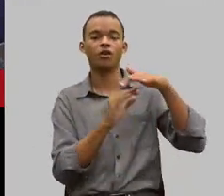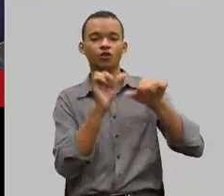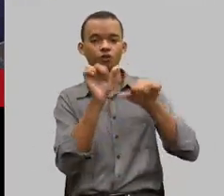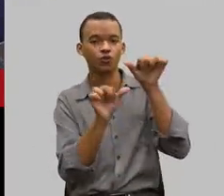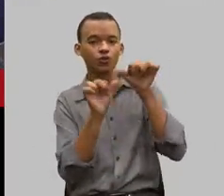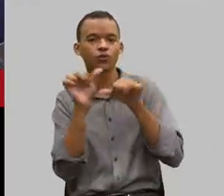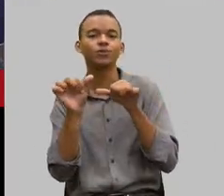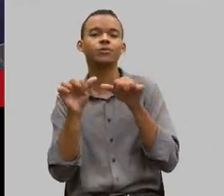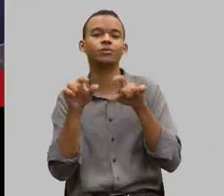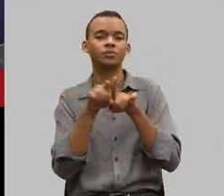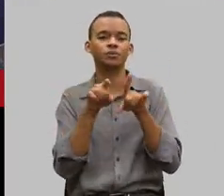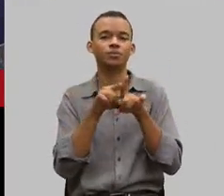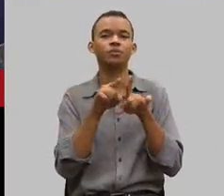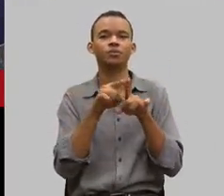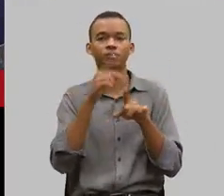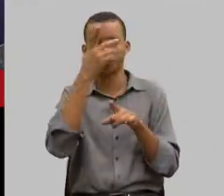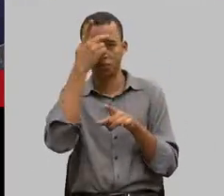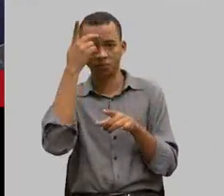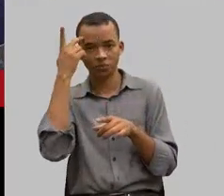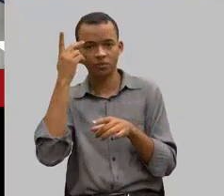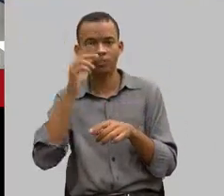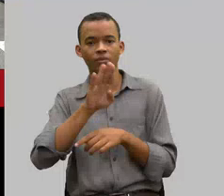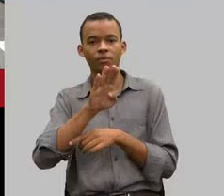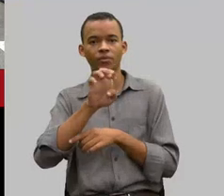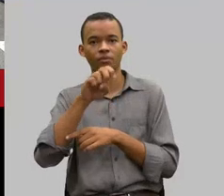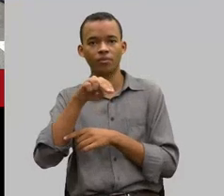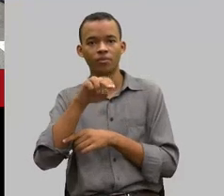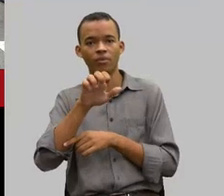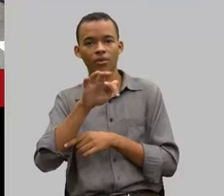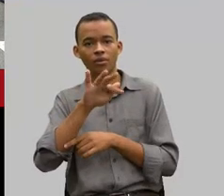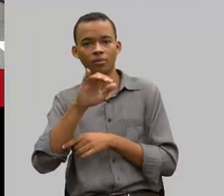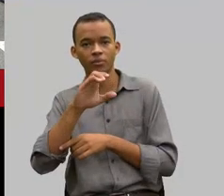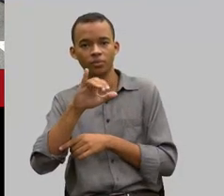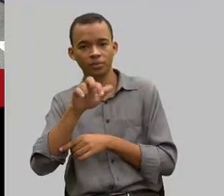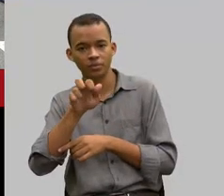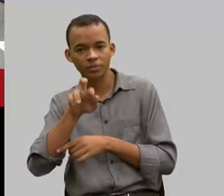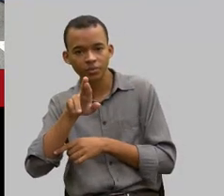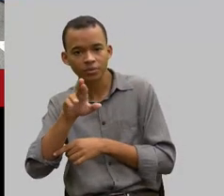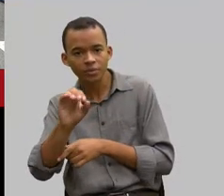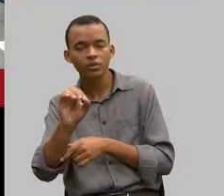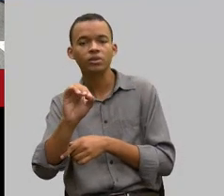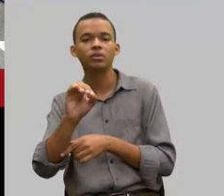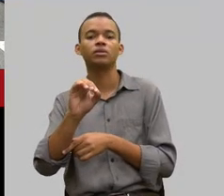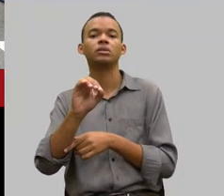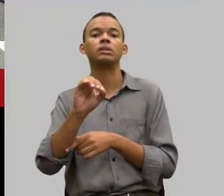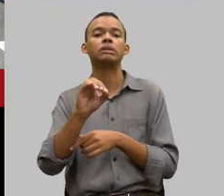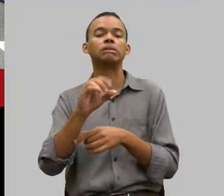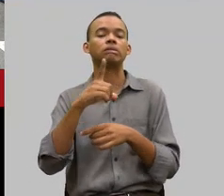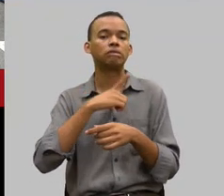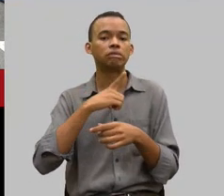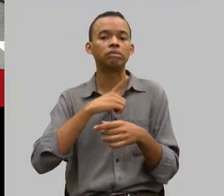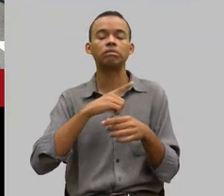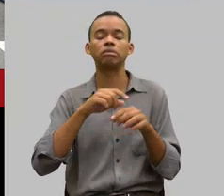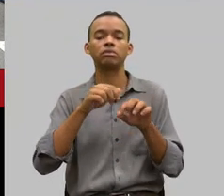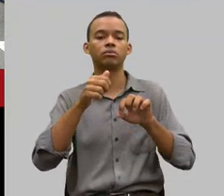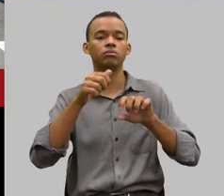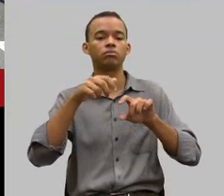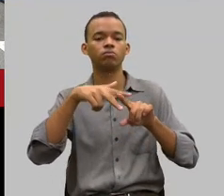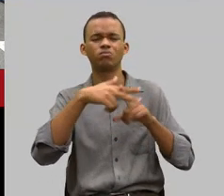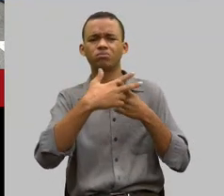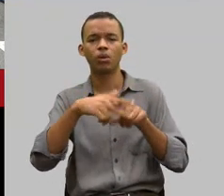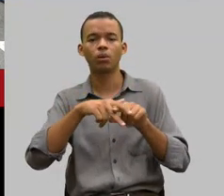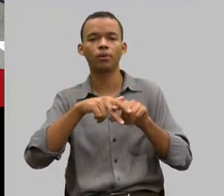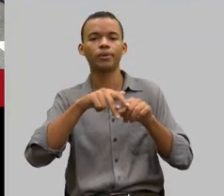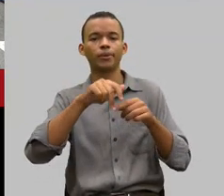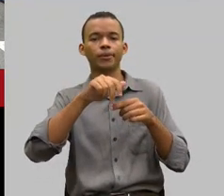dependentes agora por beneficiário é um teto dependente é outro teto tá instituindo nova alíquota enfim o meu questionamento